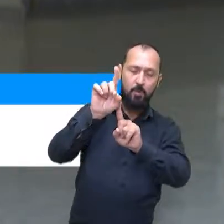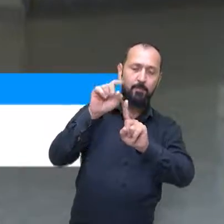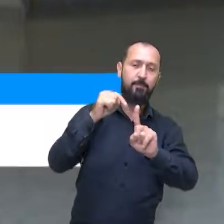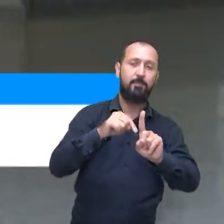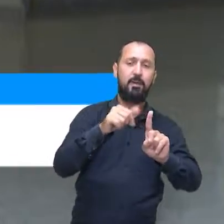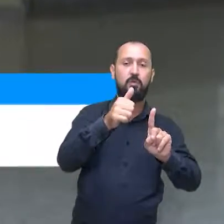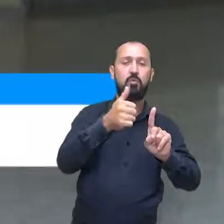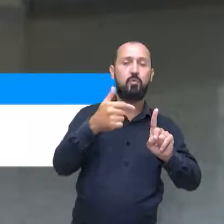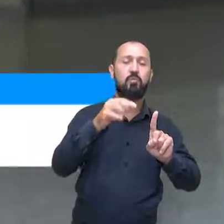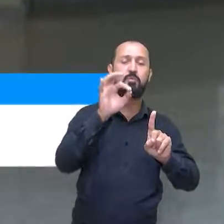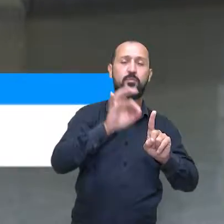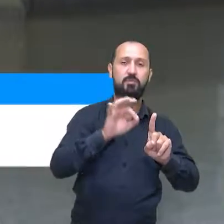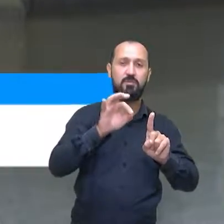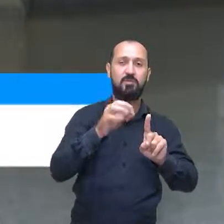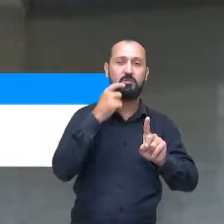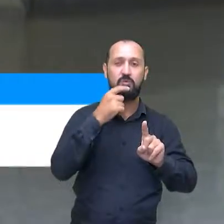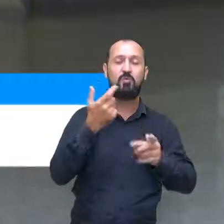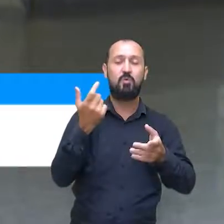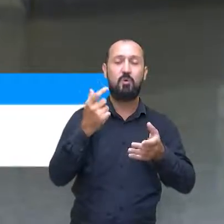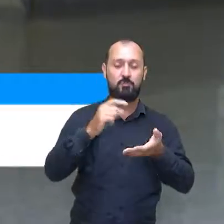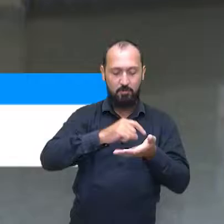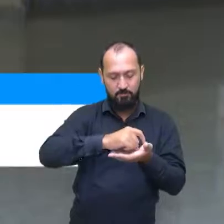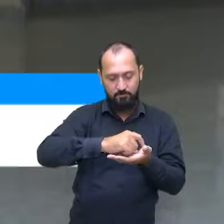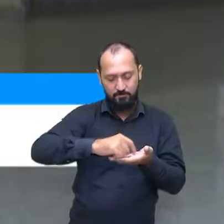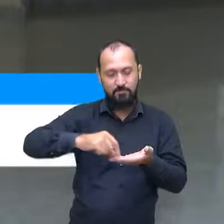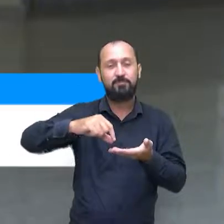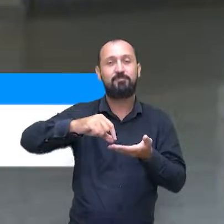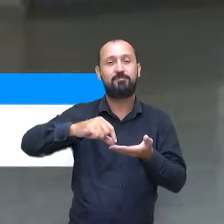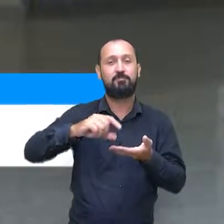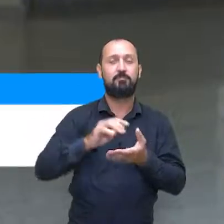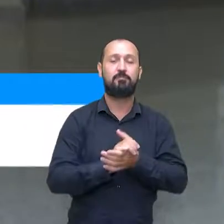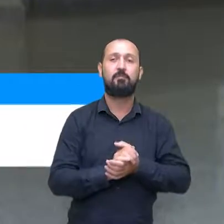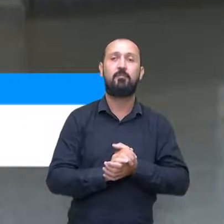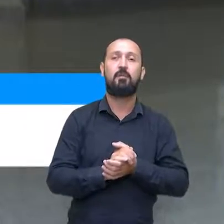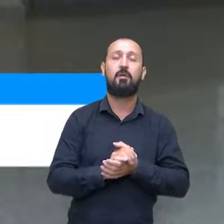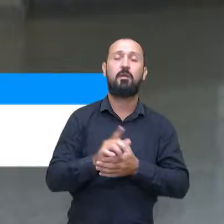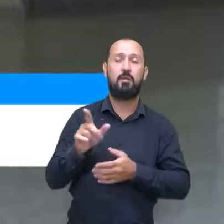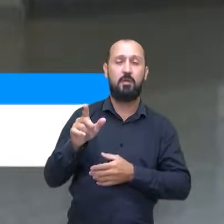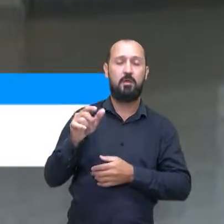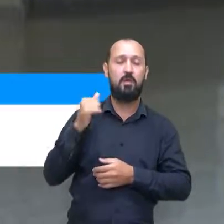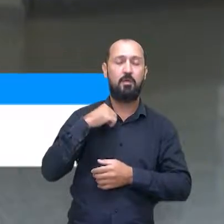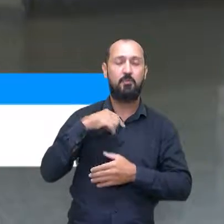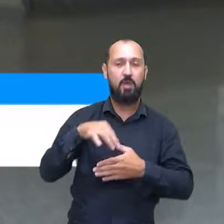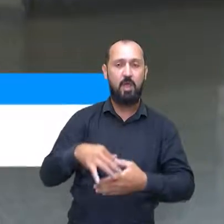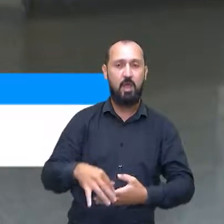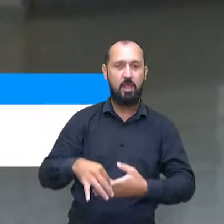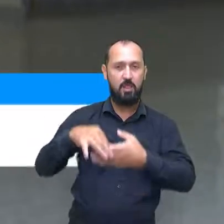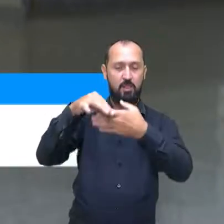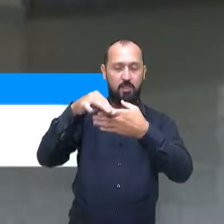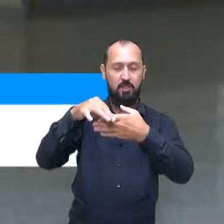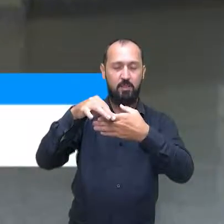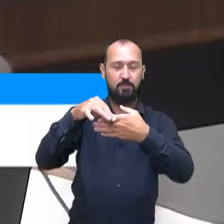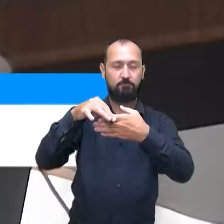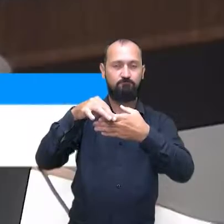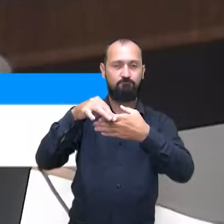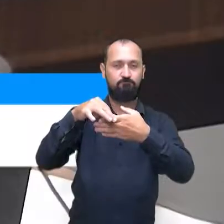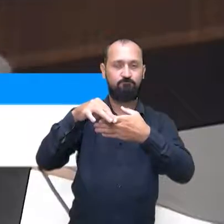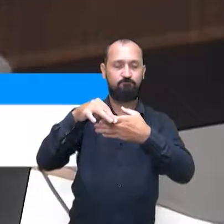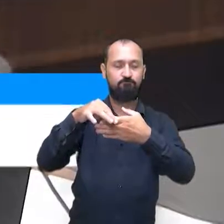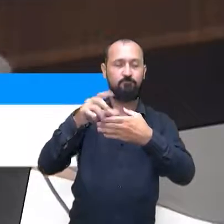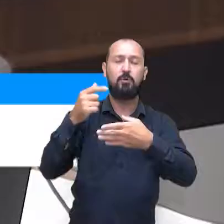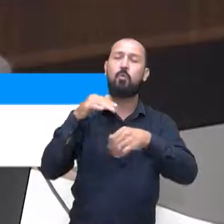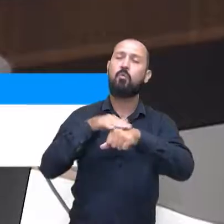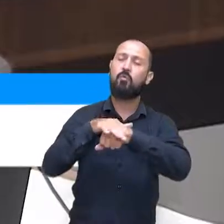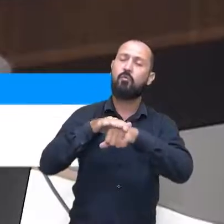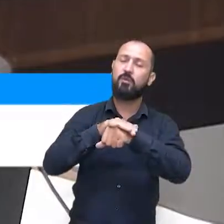dos absorventes em Mato Grosso do Sul. A informação foi da líder do governo, deputada Mara Caseiro, do PSDB. Conversando